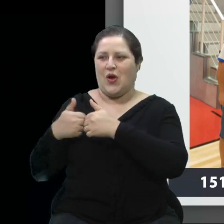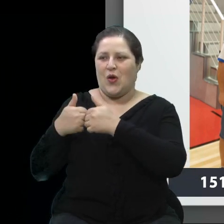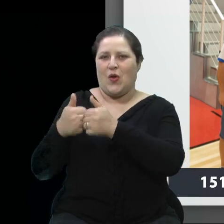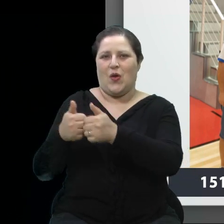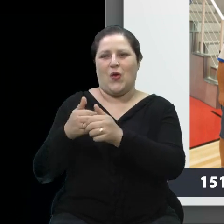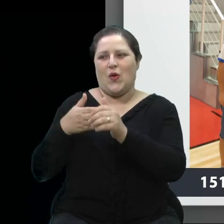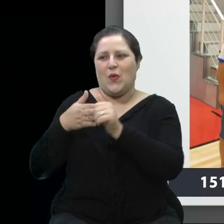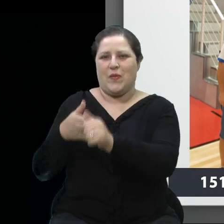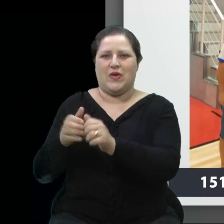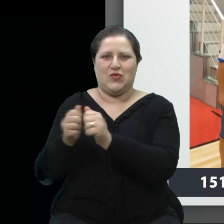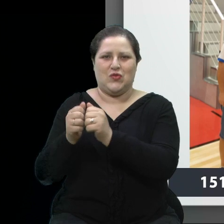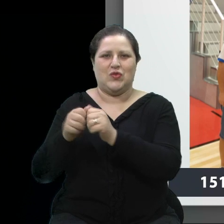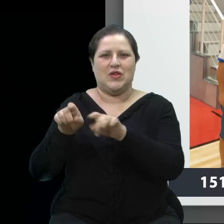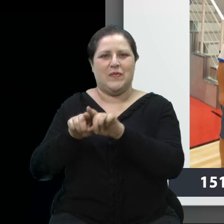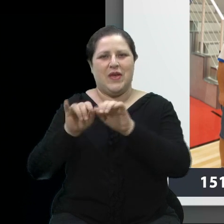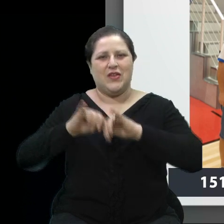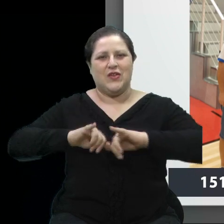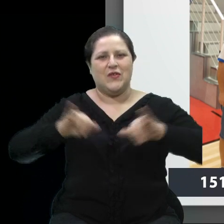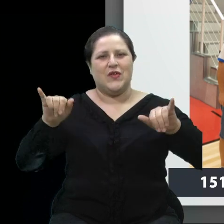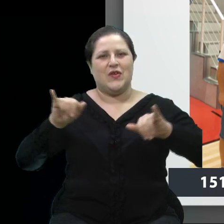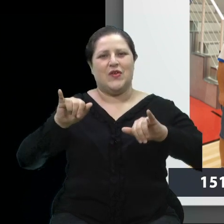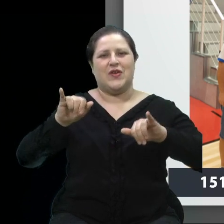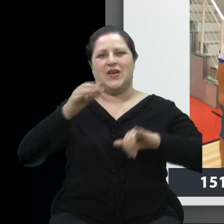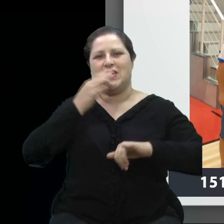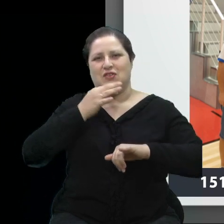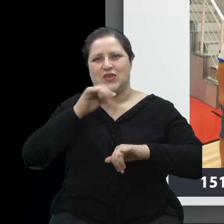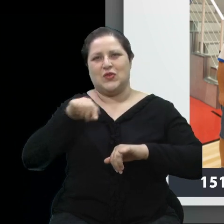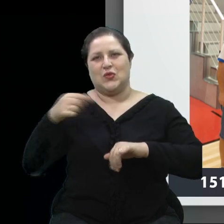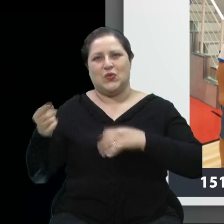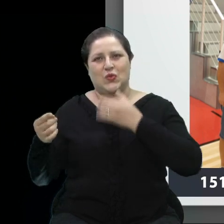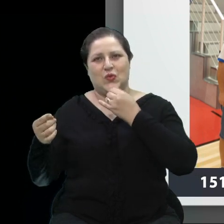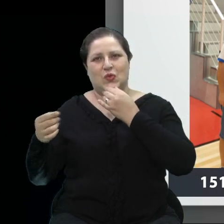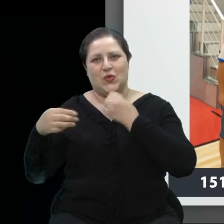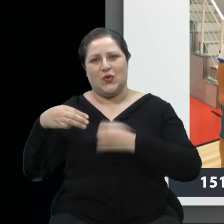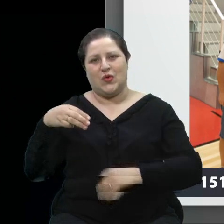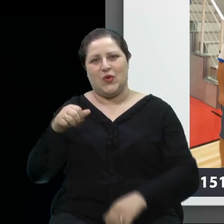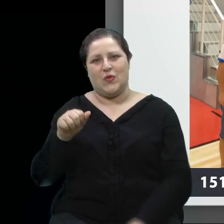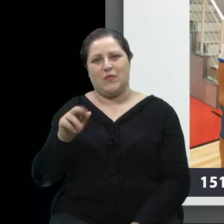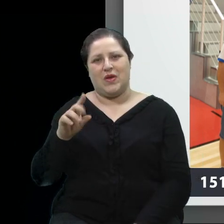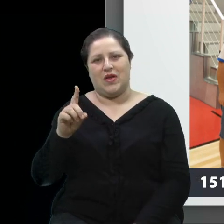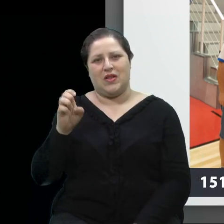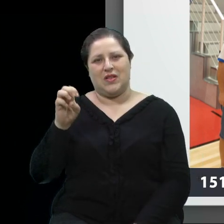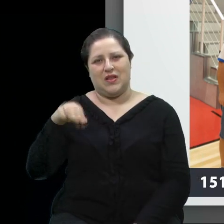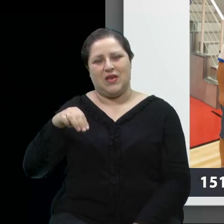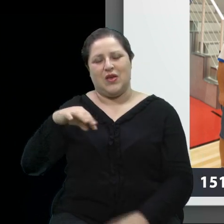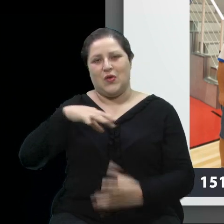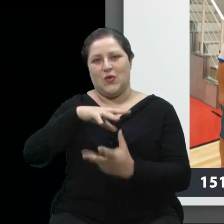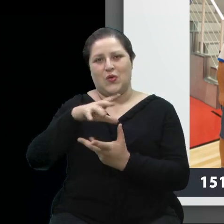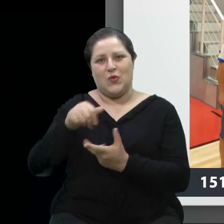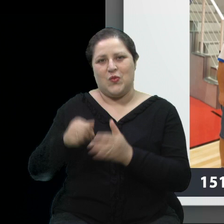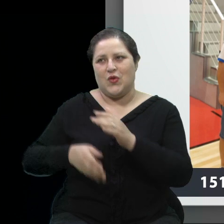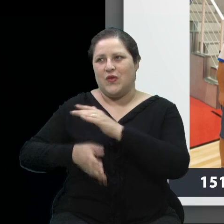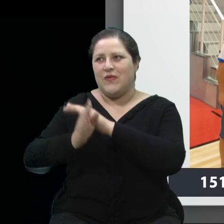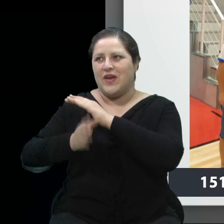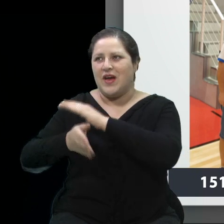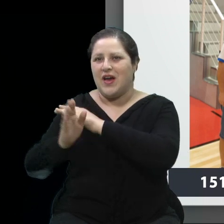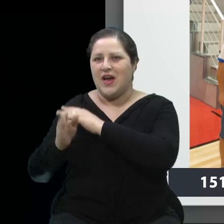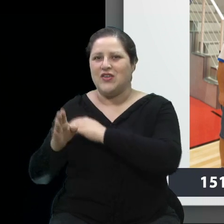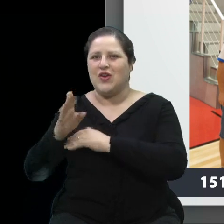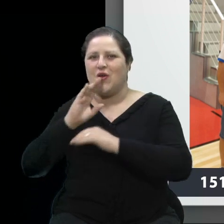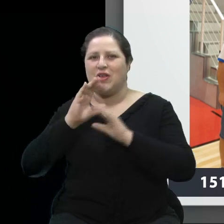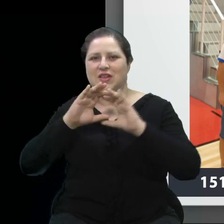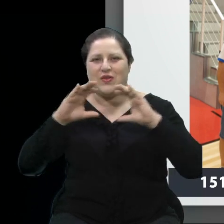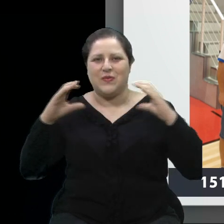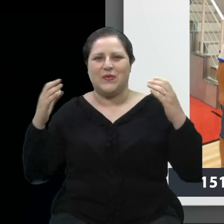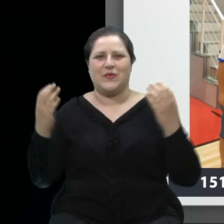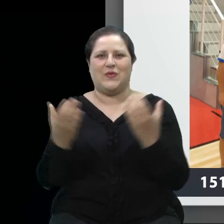trabalho, divulgou Caxias do Sul, o Marden também, viaja o mundo conhecendo estádios, nos recebeu, nos levou até o estádio da Moca, que nos acompanha no